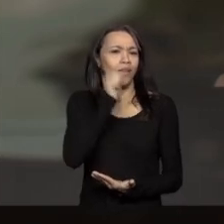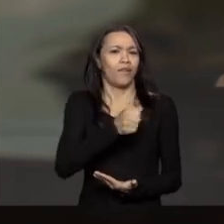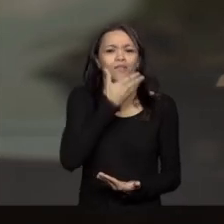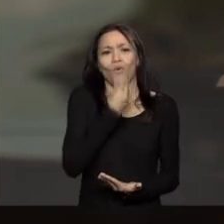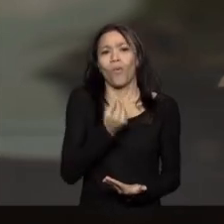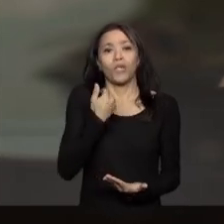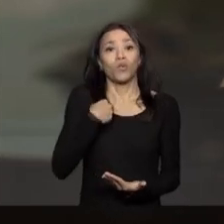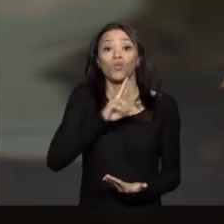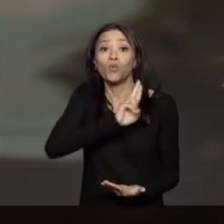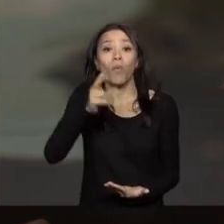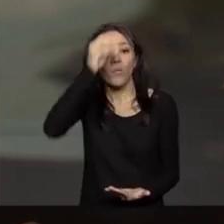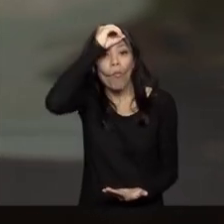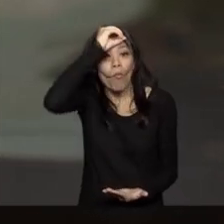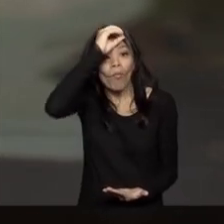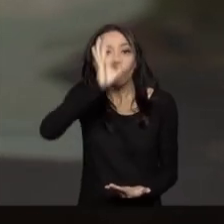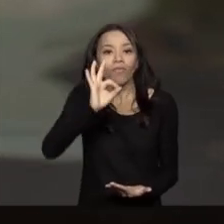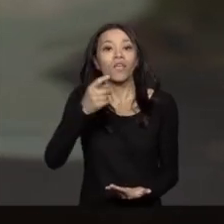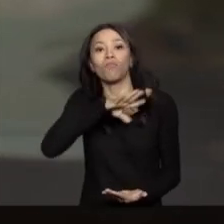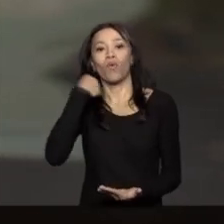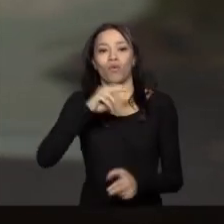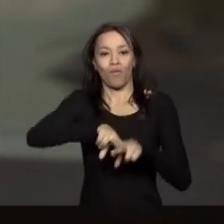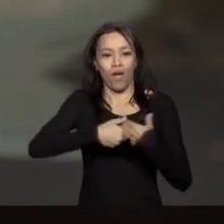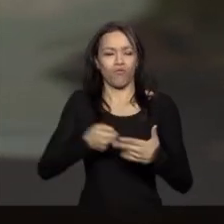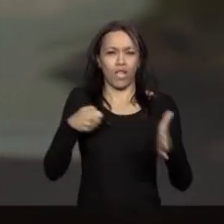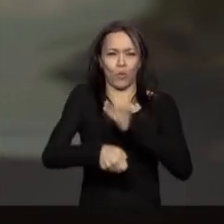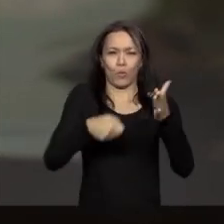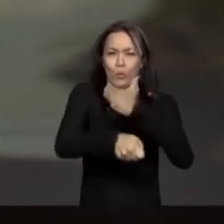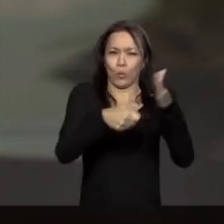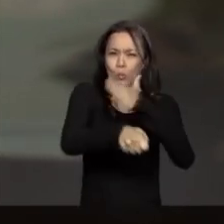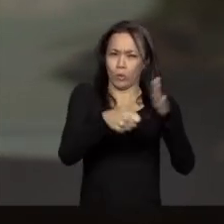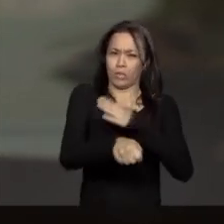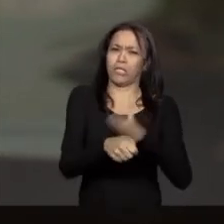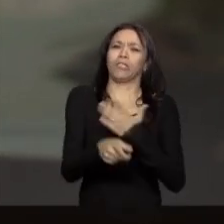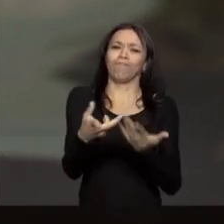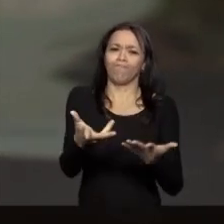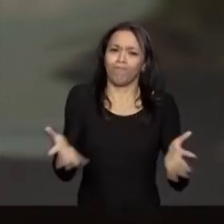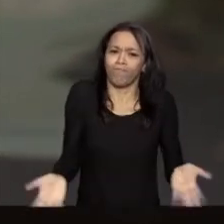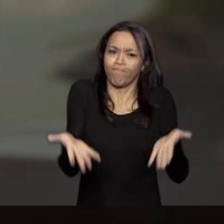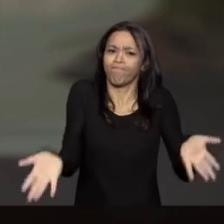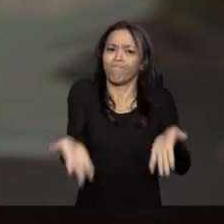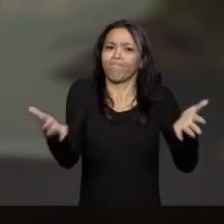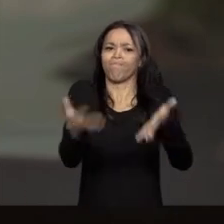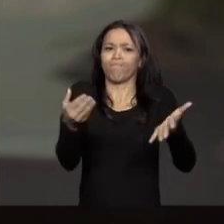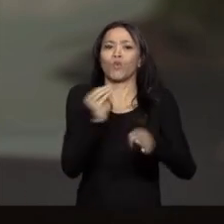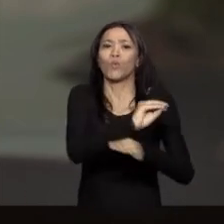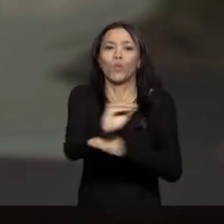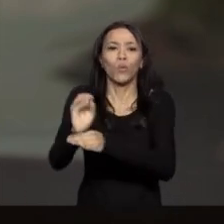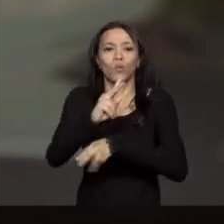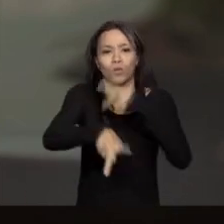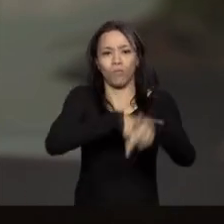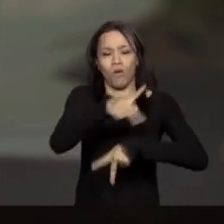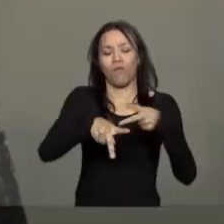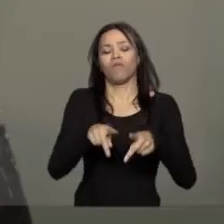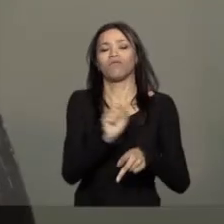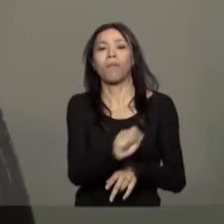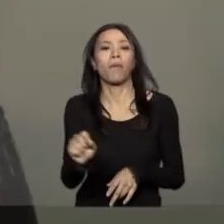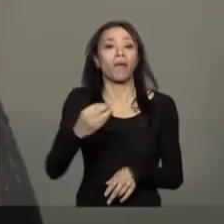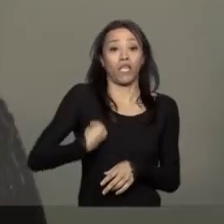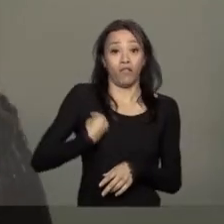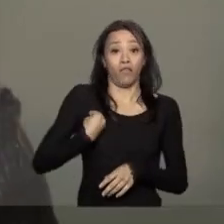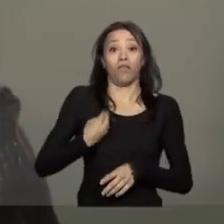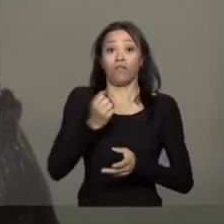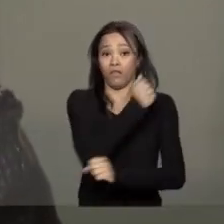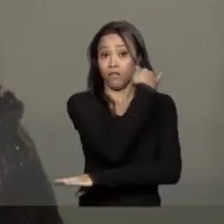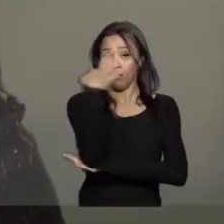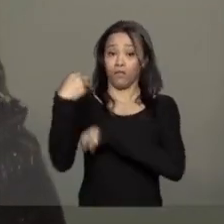homens anônimos que morreram em defesa de uma vida digna e sustentável para os povos da floresta